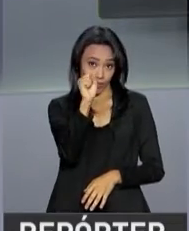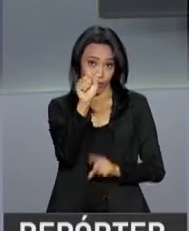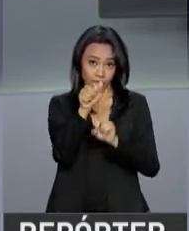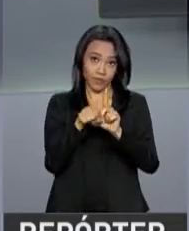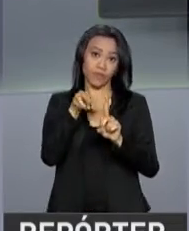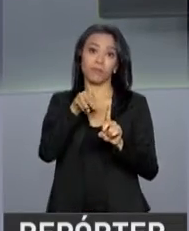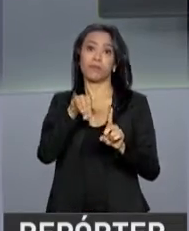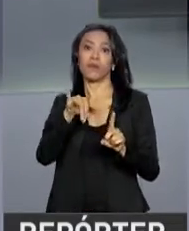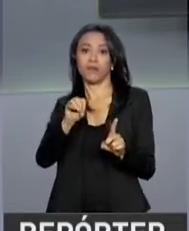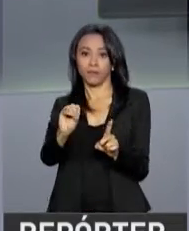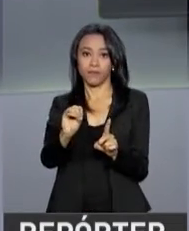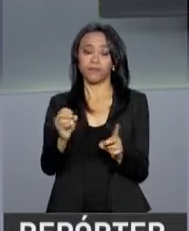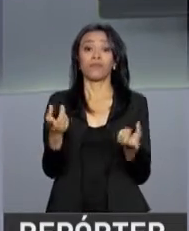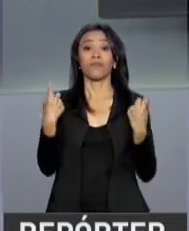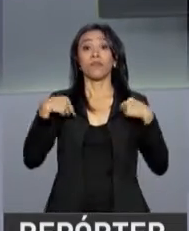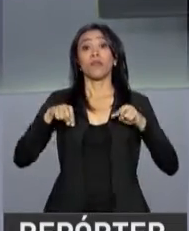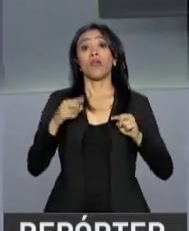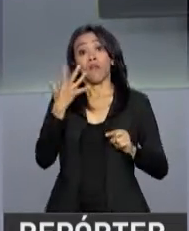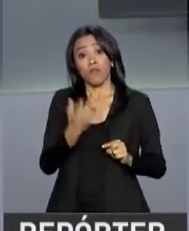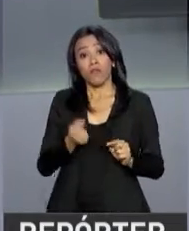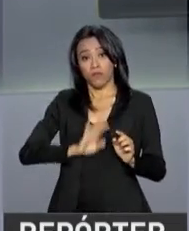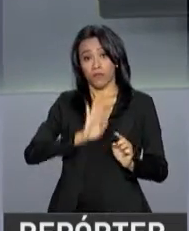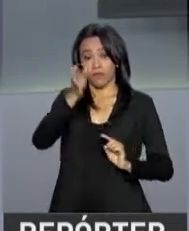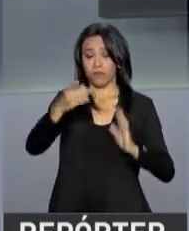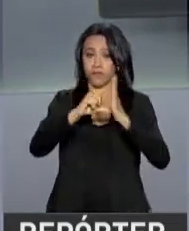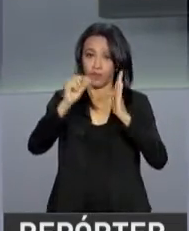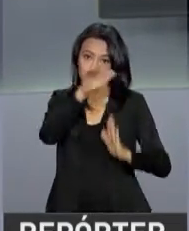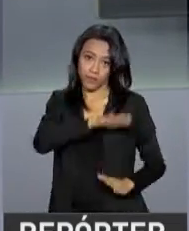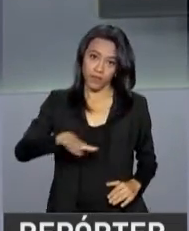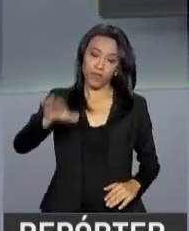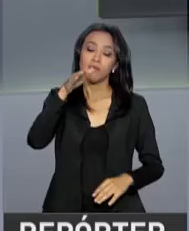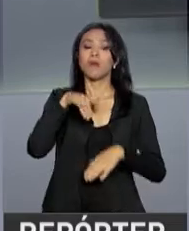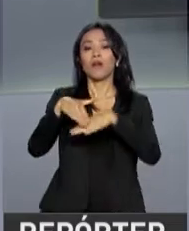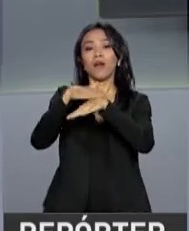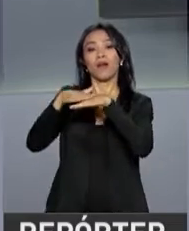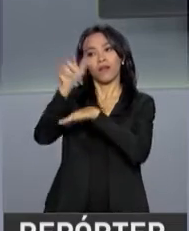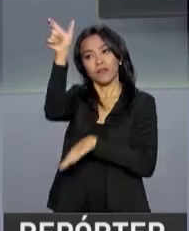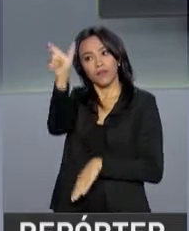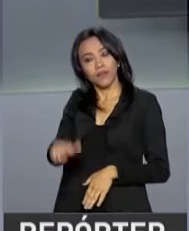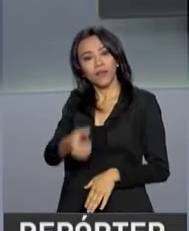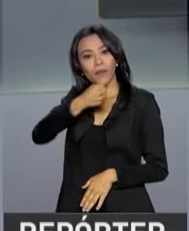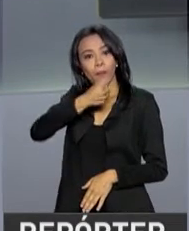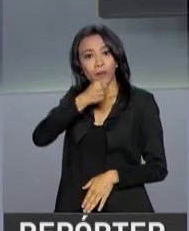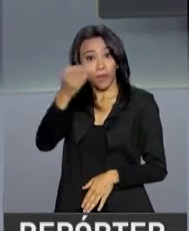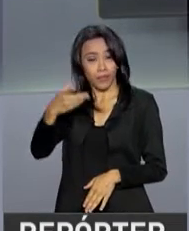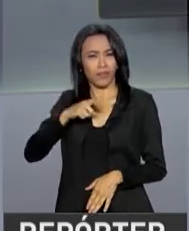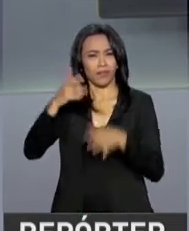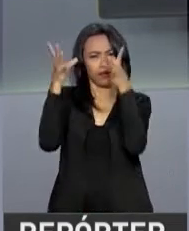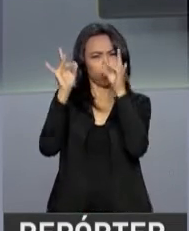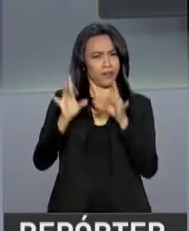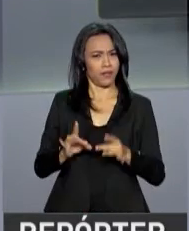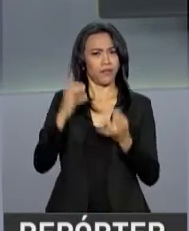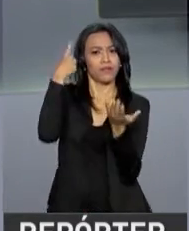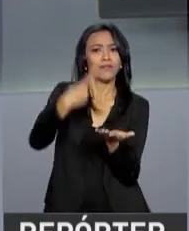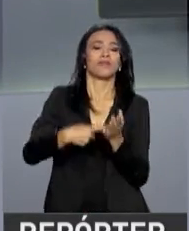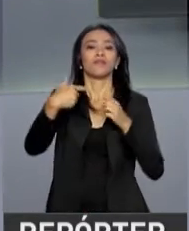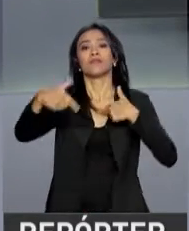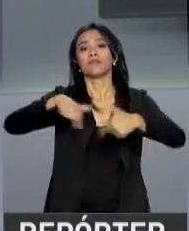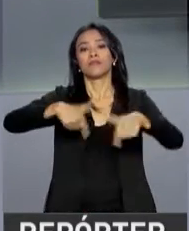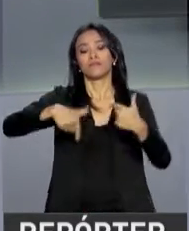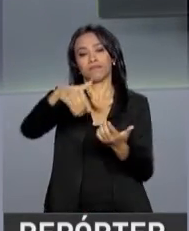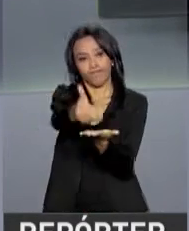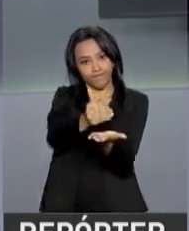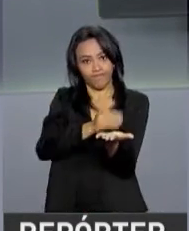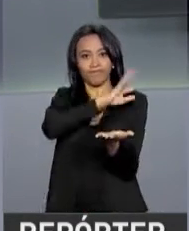de maio. E vamos direto ao Palácio do Planalto conversar com a repórter Márcia Fernandes. Ela tem os detalhes da agenda do presidente Michel